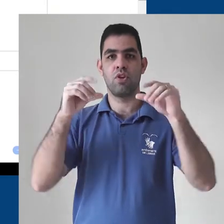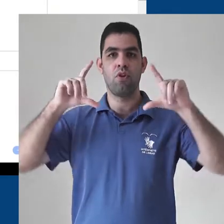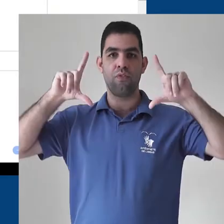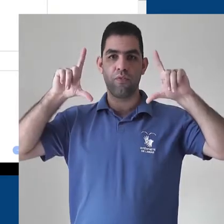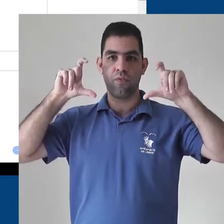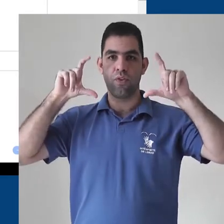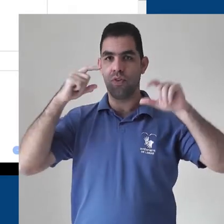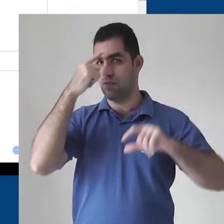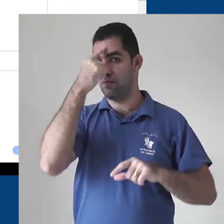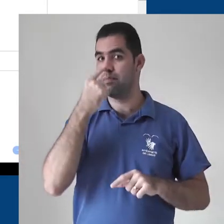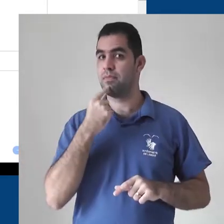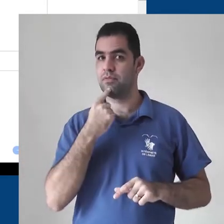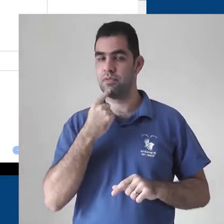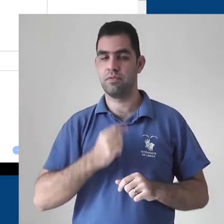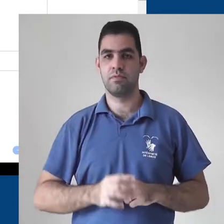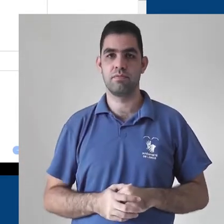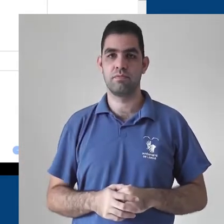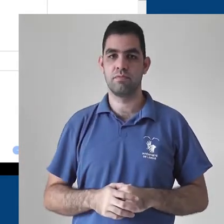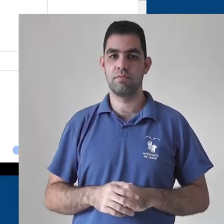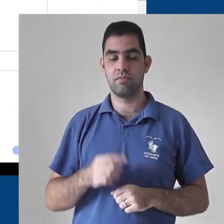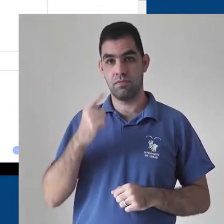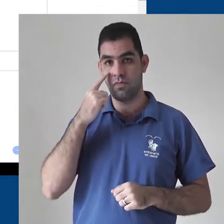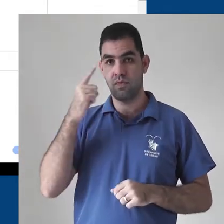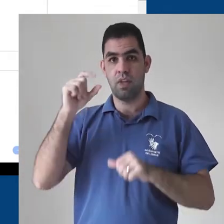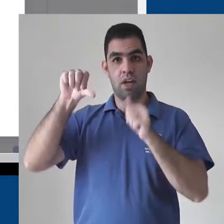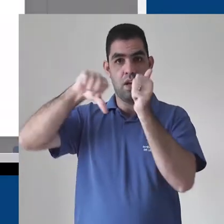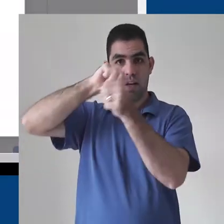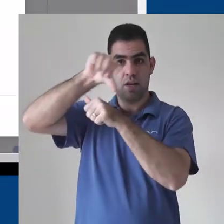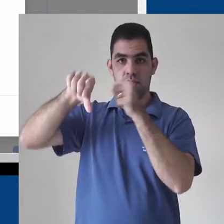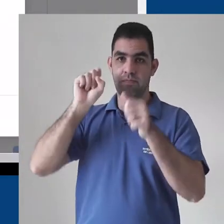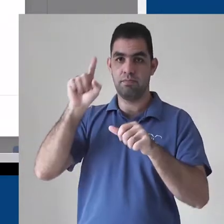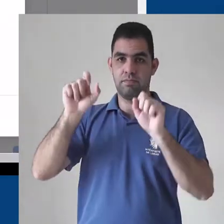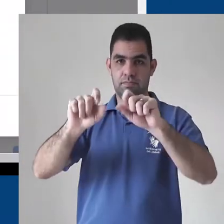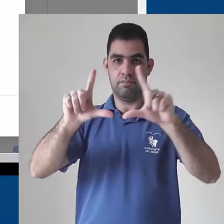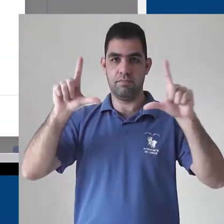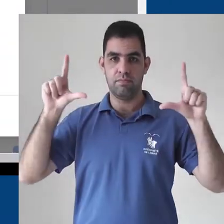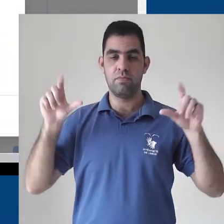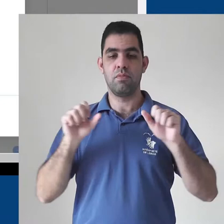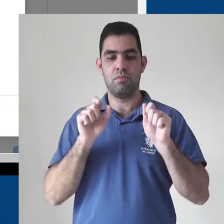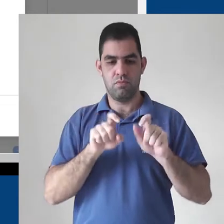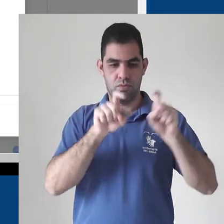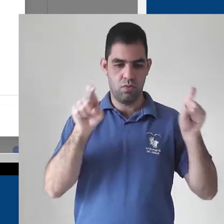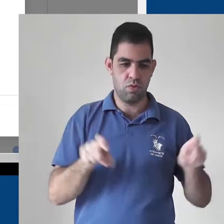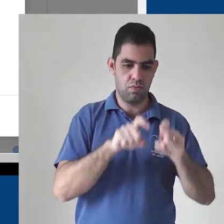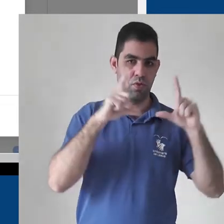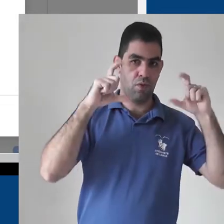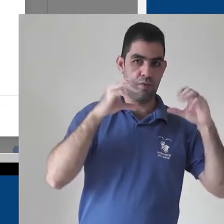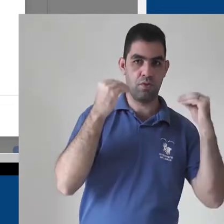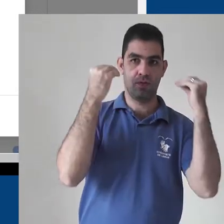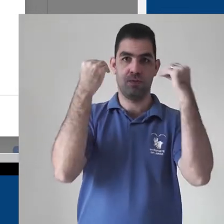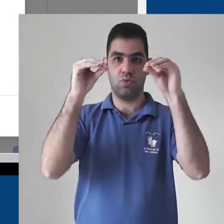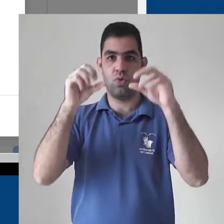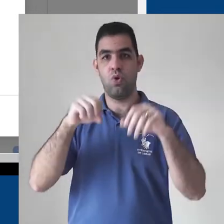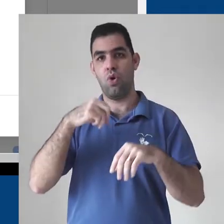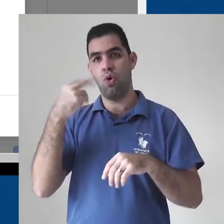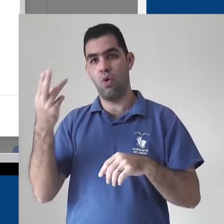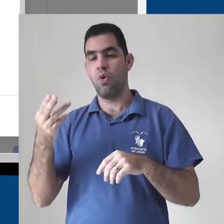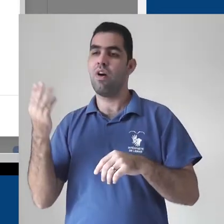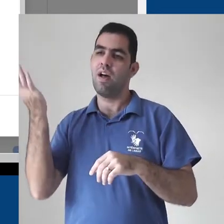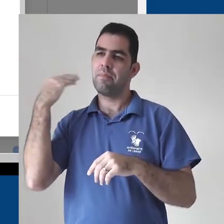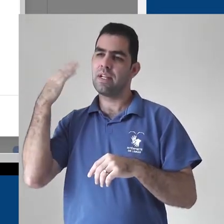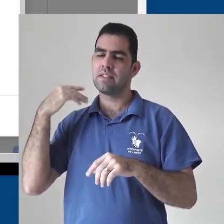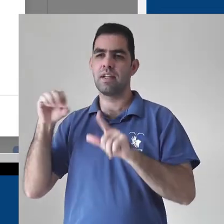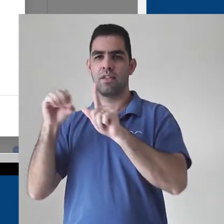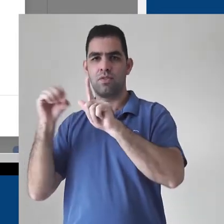a sua foto de perfil se você clicar em alterar poderá enviar uma foto do seu computador ou poderá escolher entre